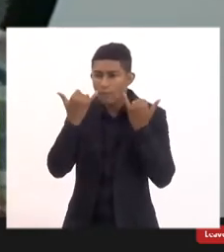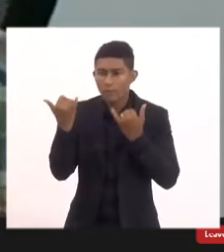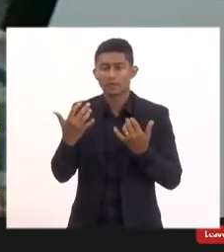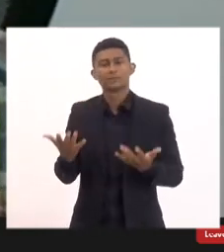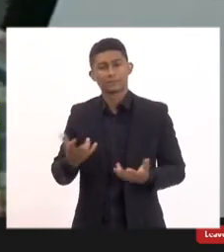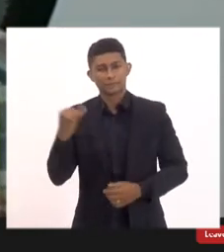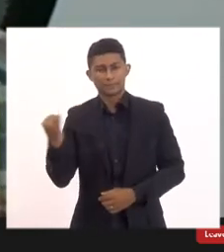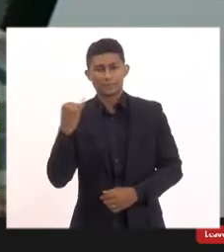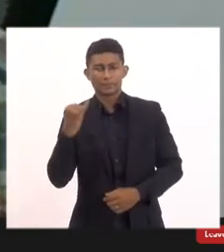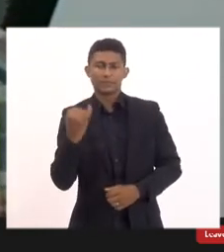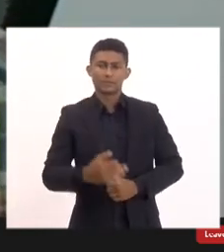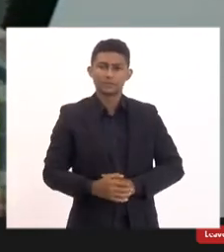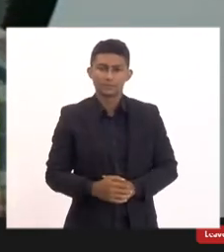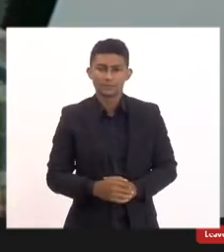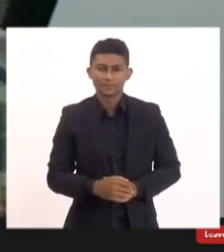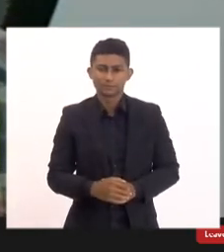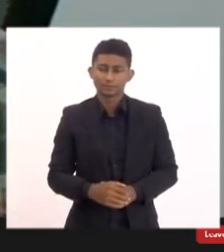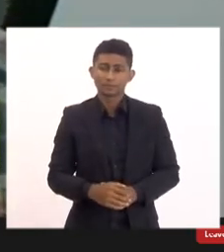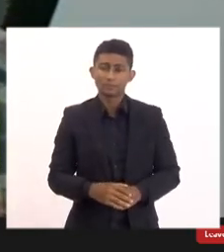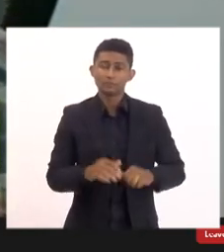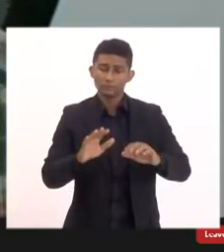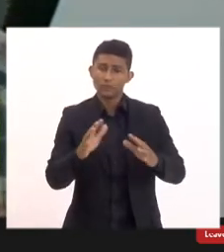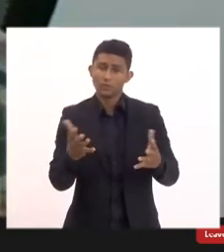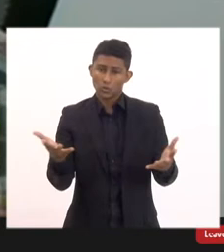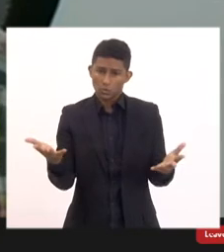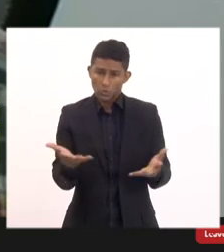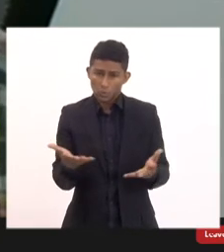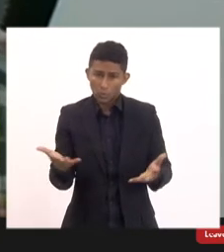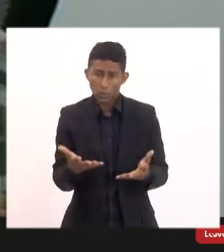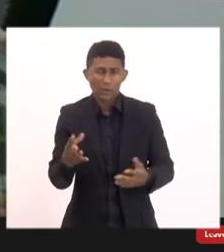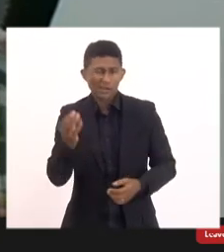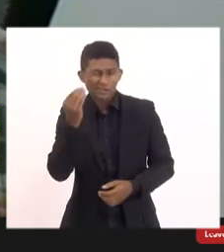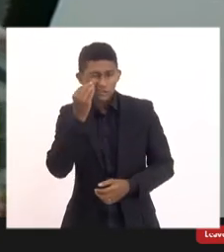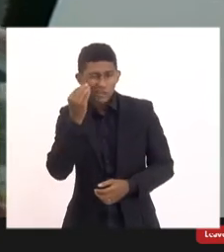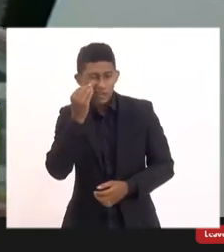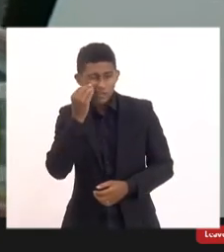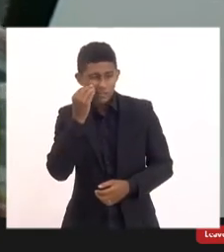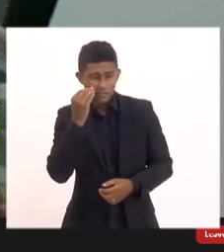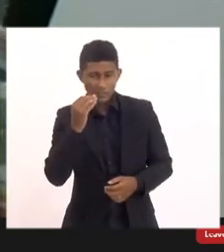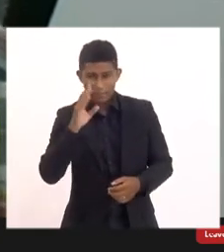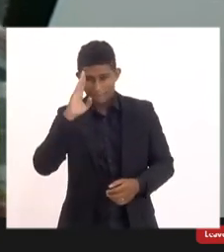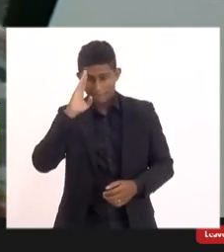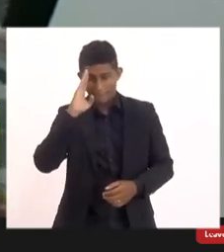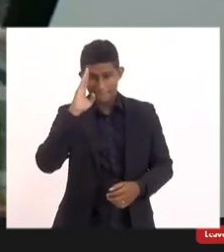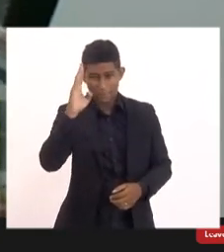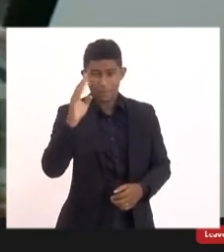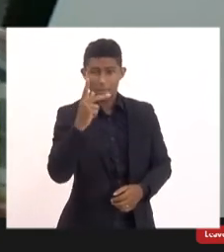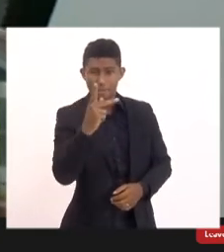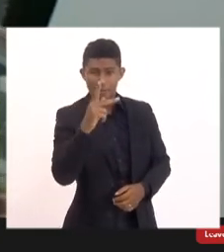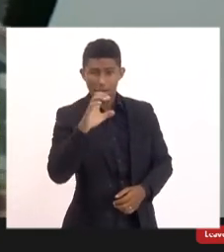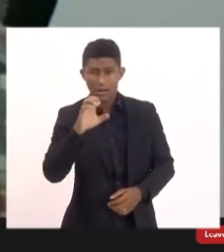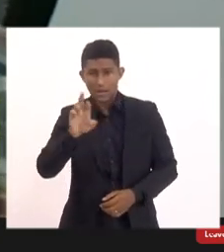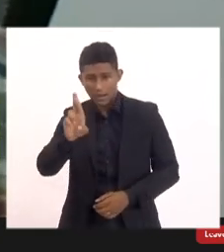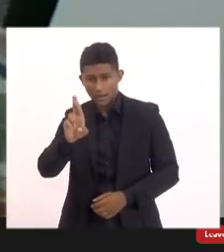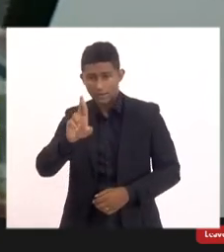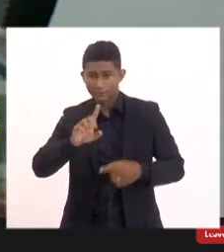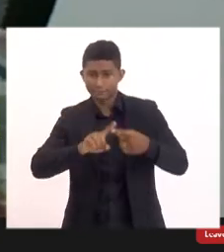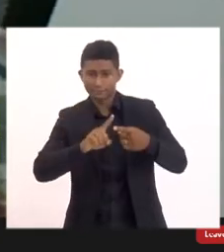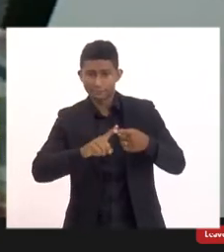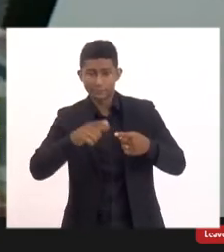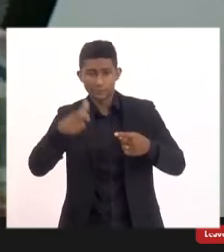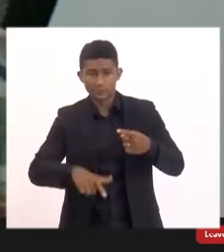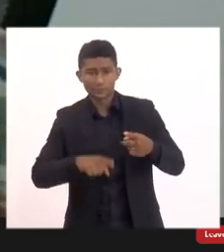e contactantes. Atualmente, o mais utilizado no ambiente escolar é o RT-PCR, mas nós temos também tanto o